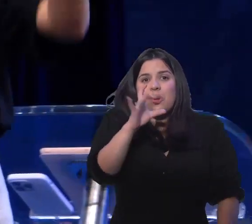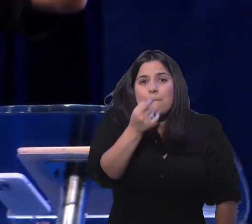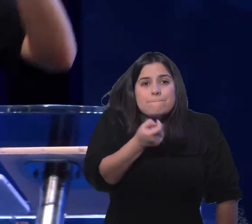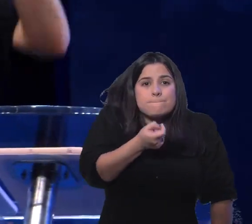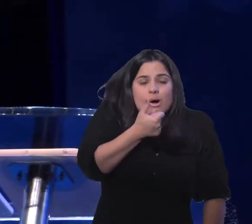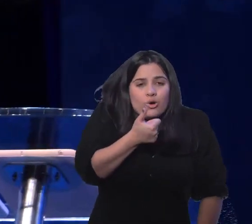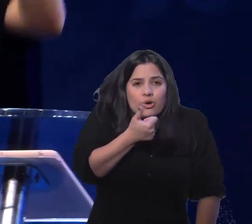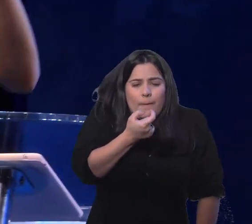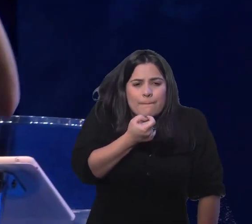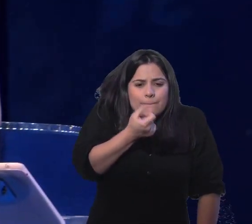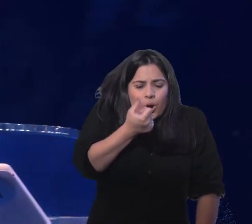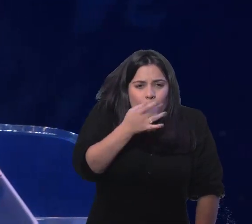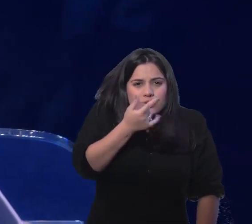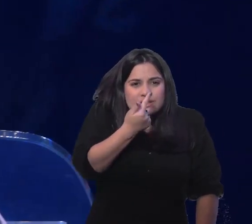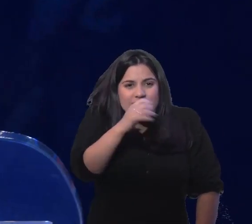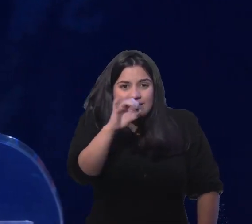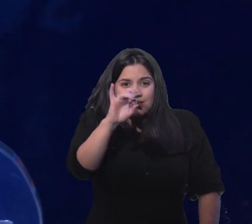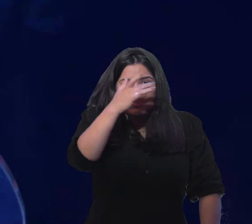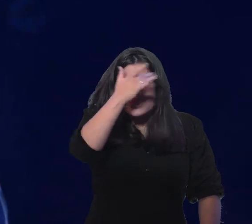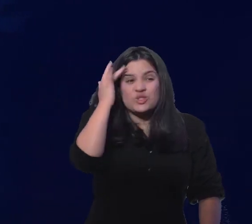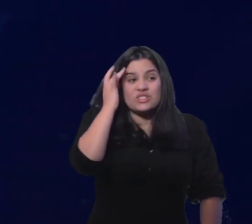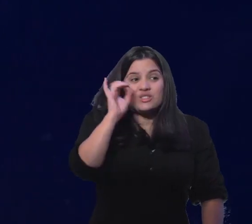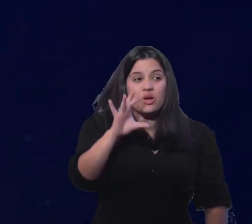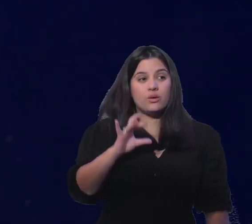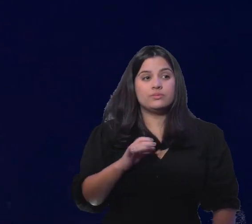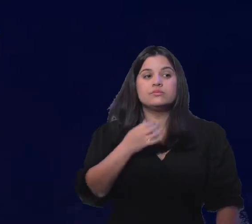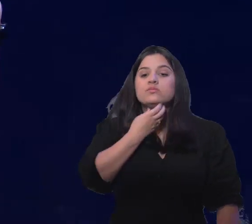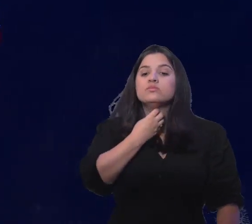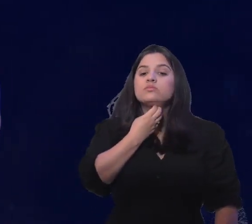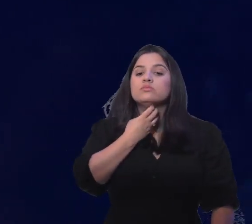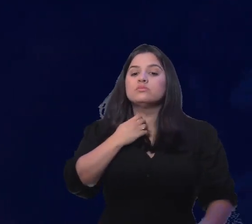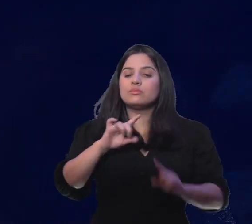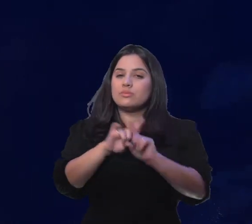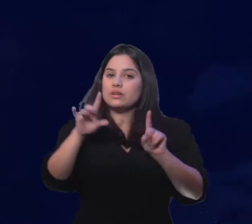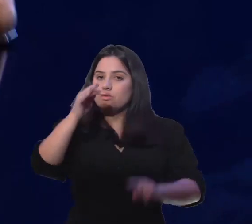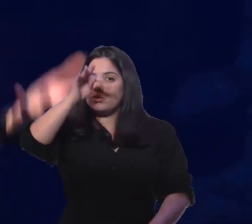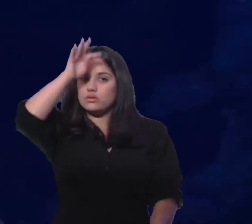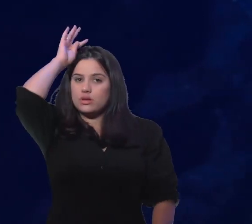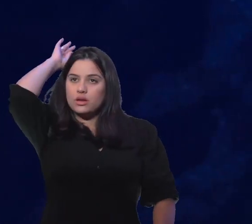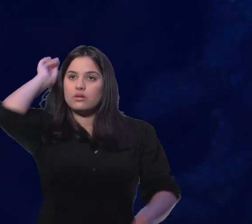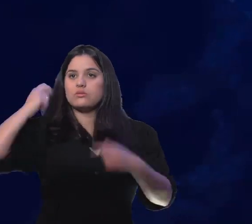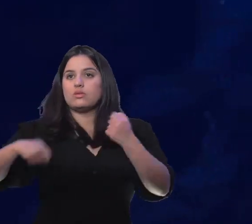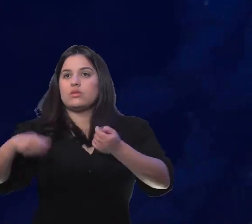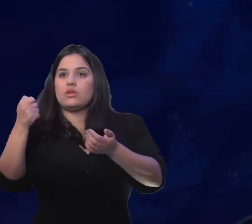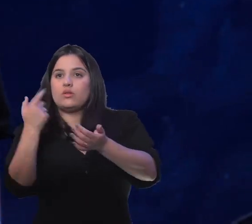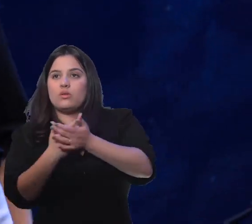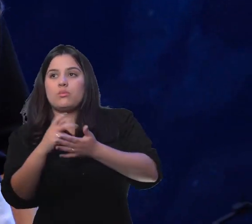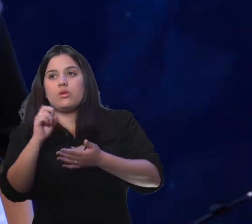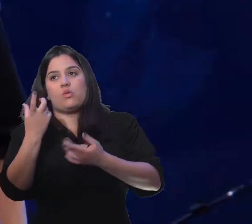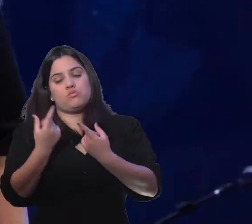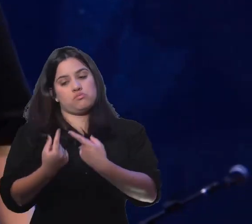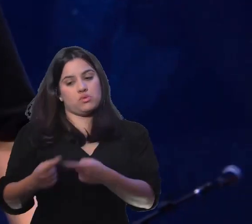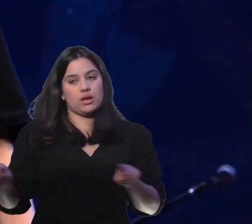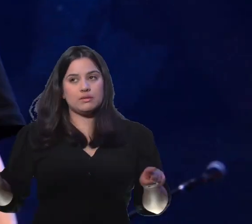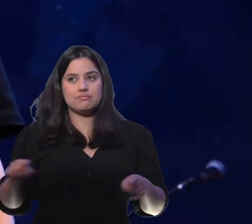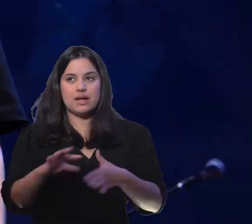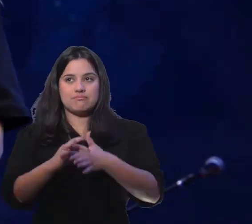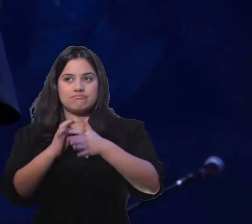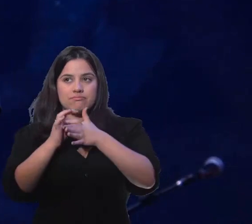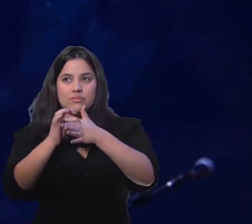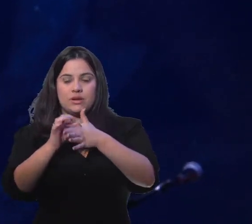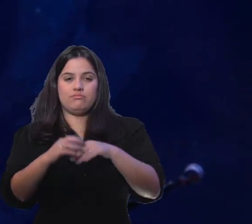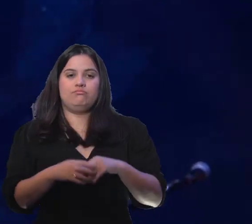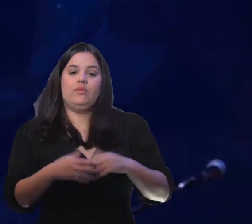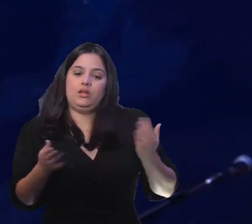pouquinho de diferente, né, da meta ali. Só que o Tarek precisava decidir se ia comprar ou não a carne do churrasco. E o